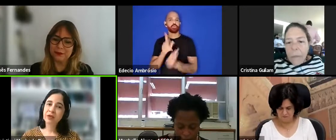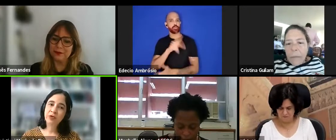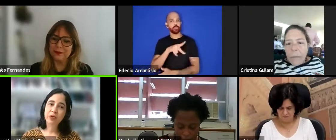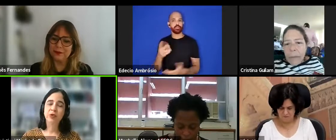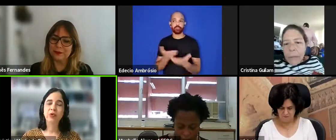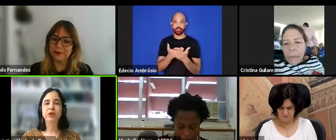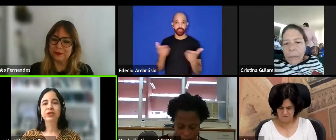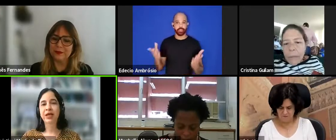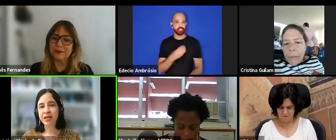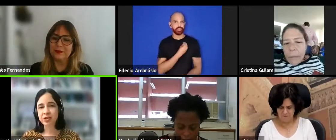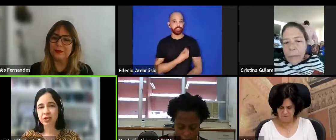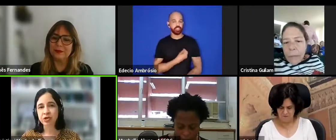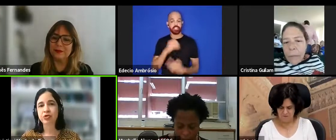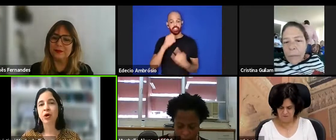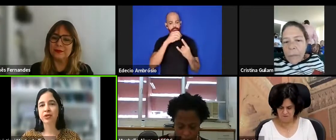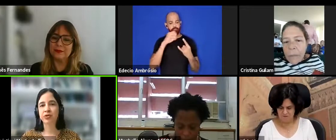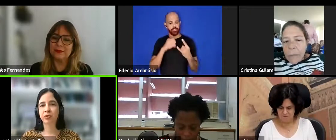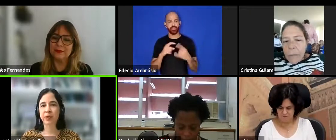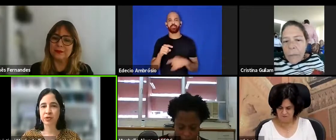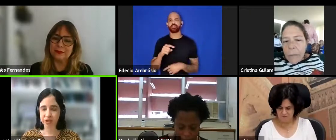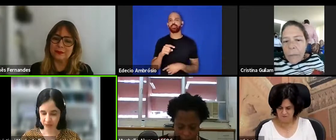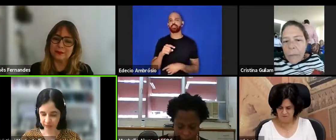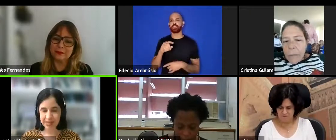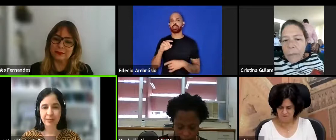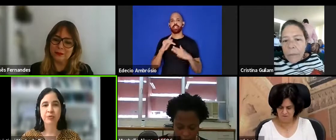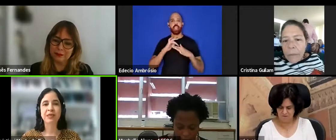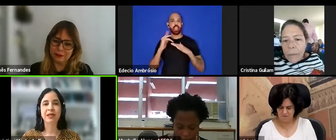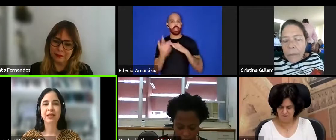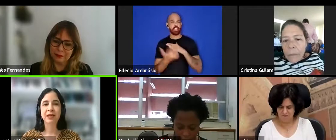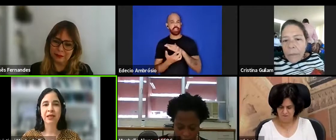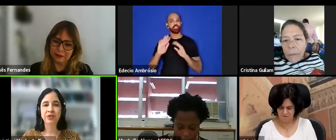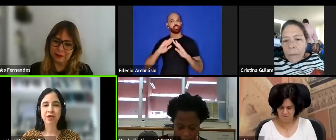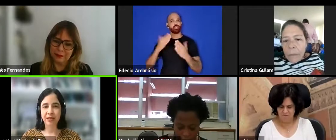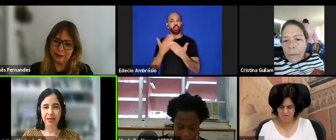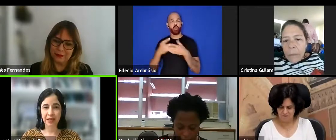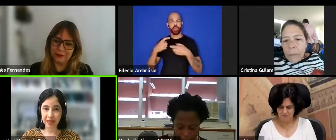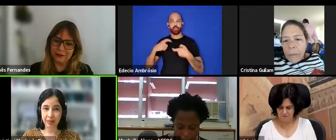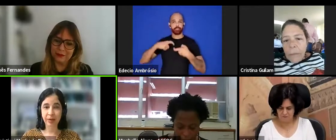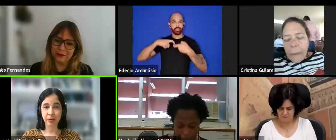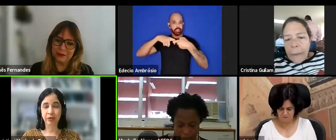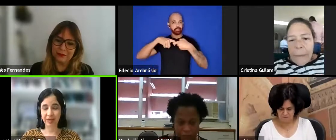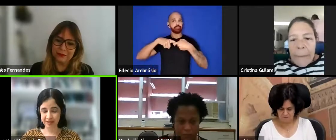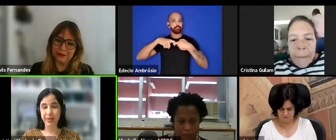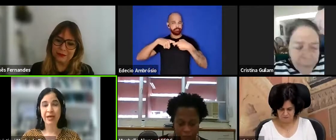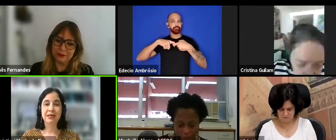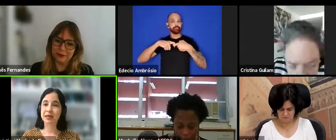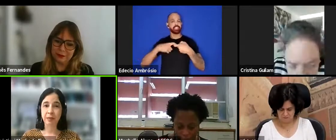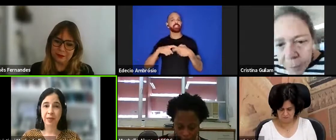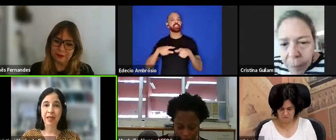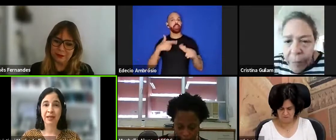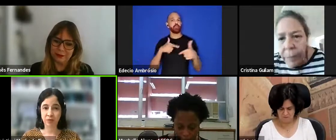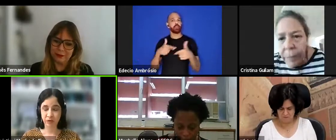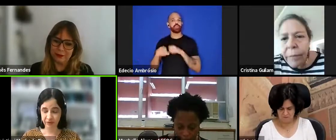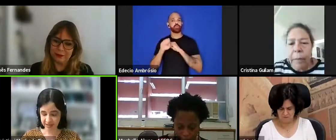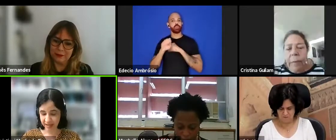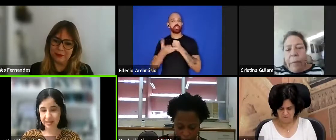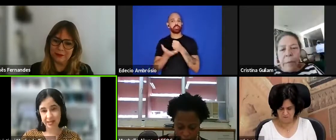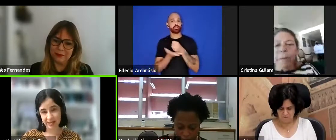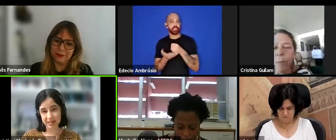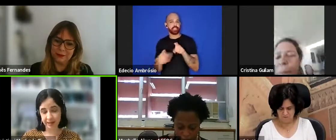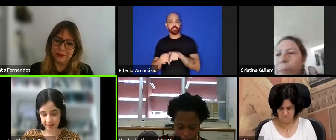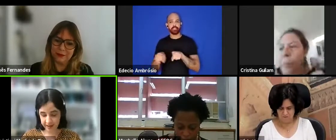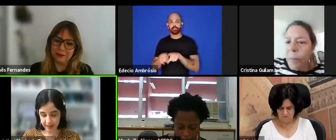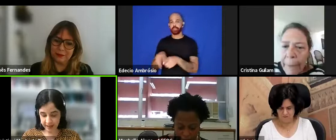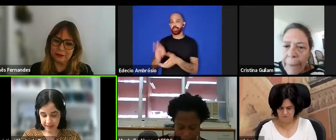professoras da Fiocruz, da rede de escolas com quais nós estabelecemos parcerias, né, que trabalham com educação básica também, das